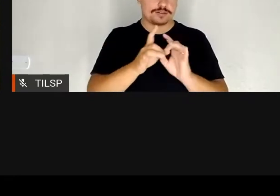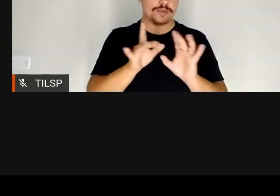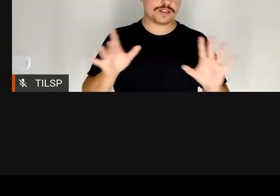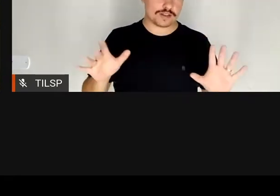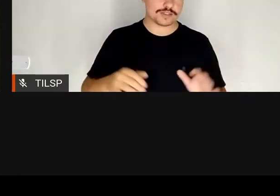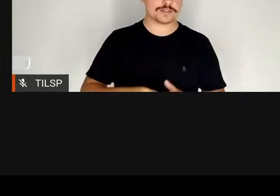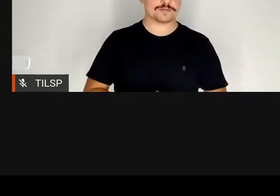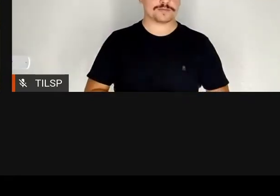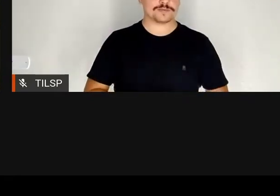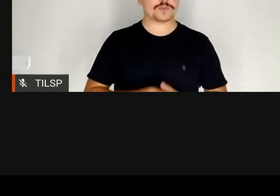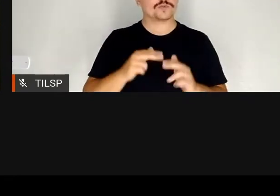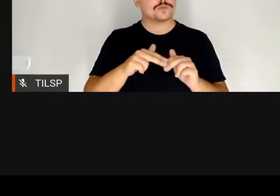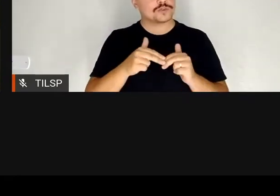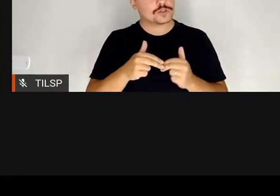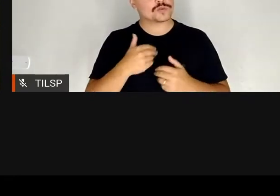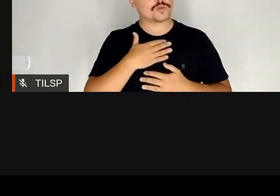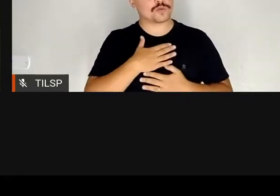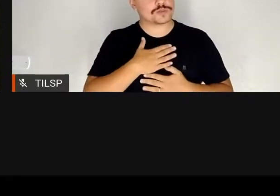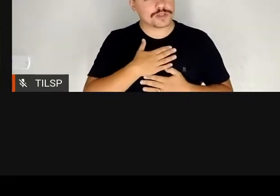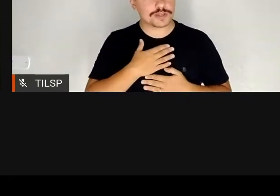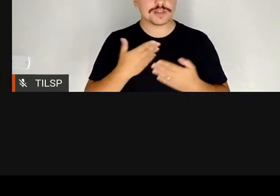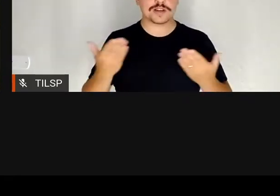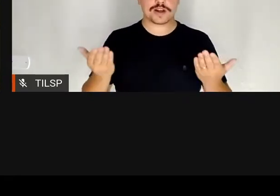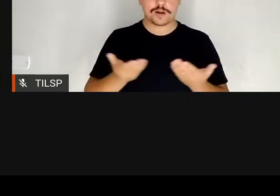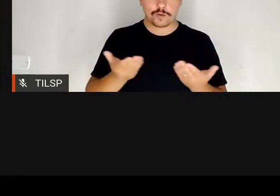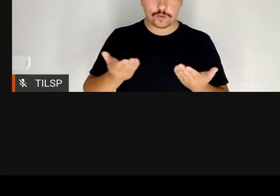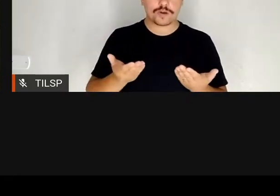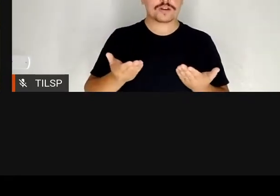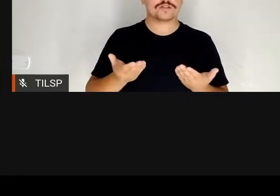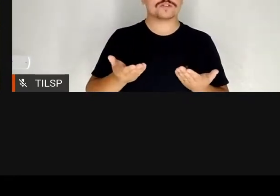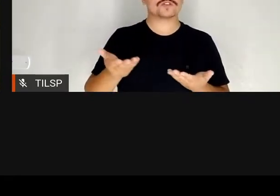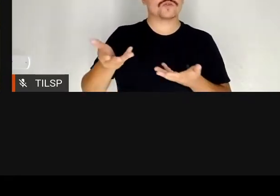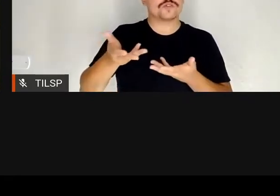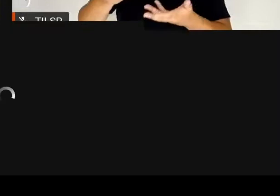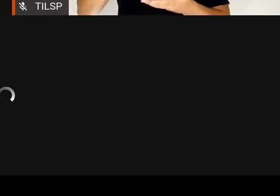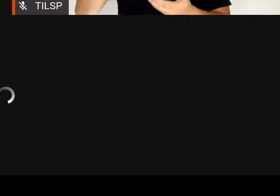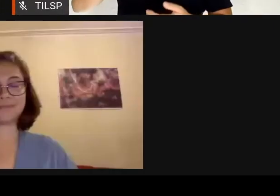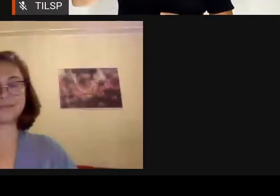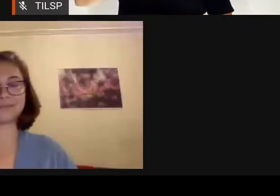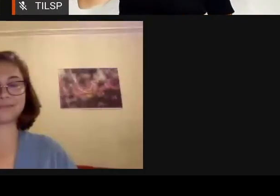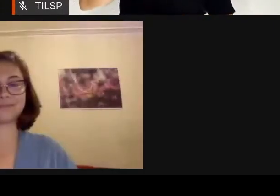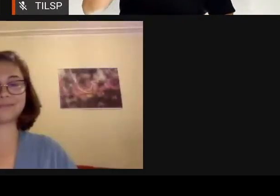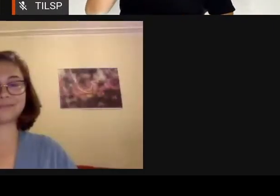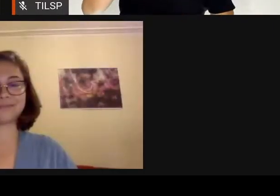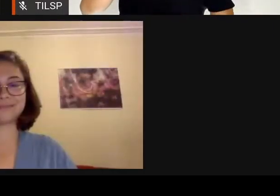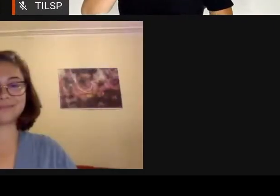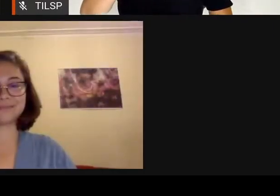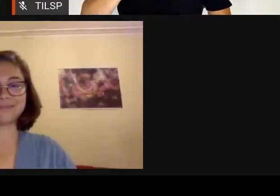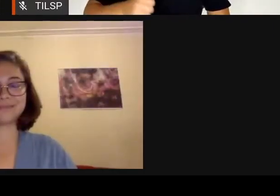gostaria de chamar também Érica Zerves, né, que vai agora